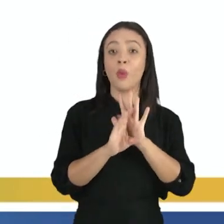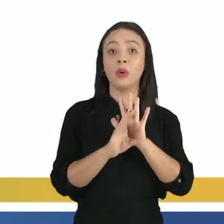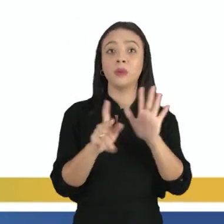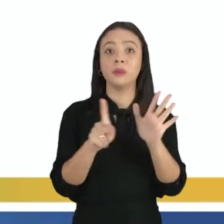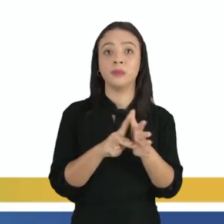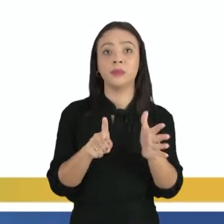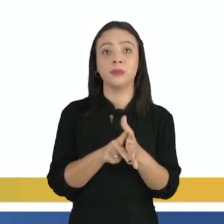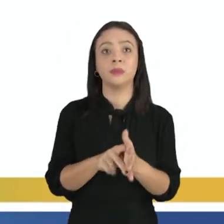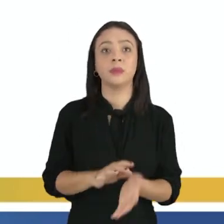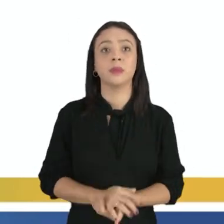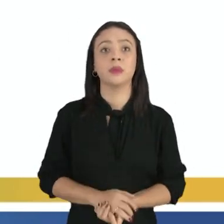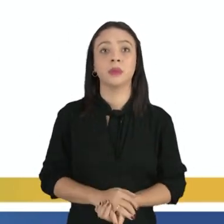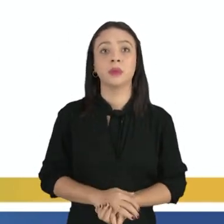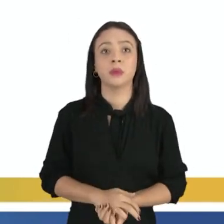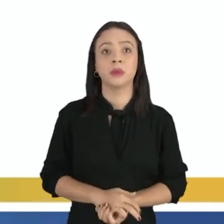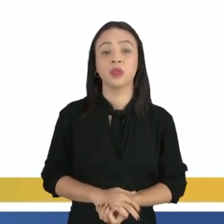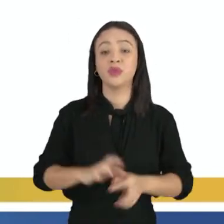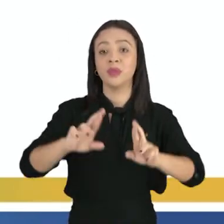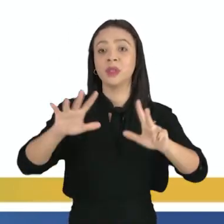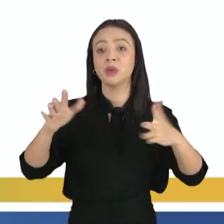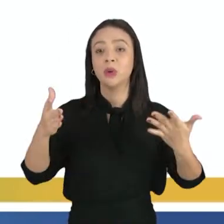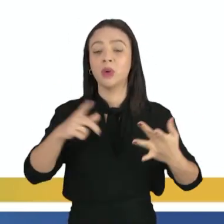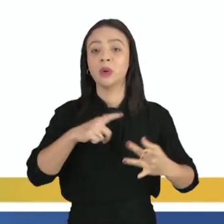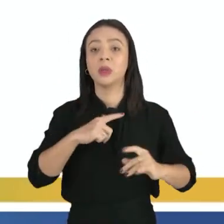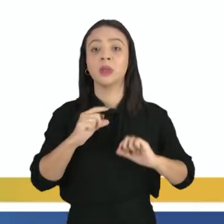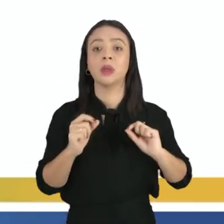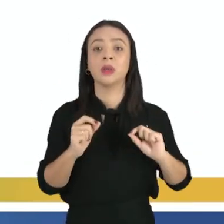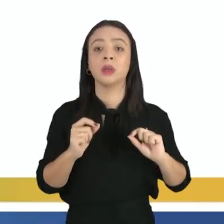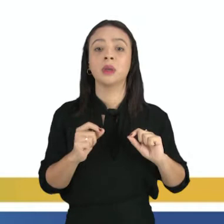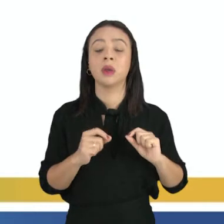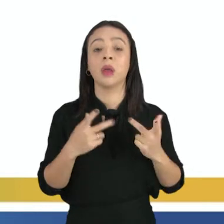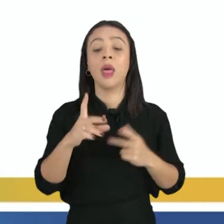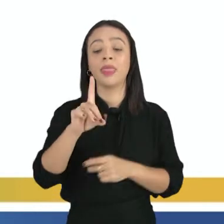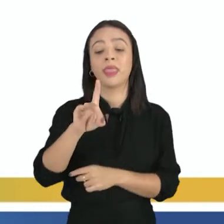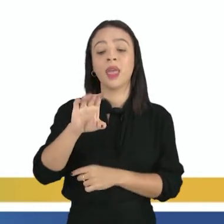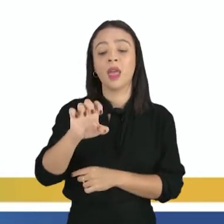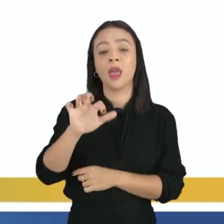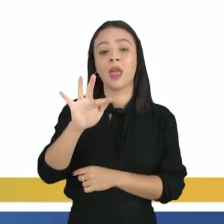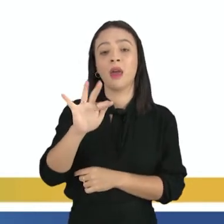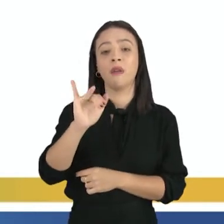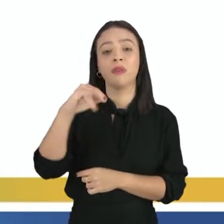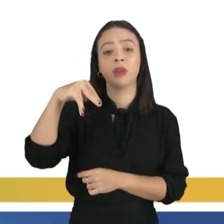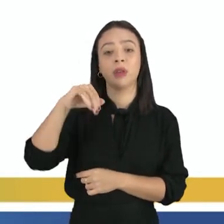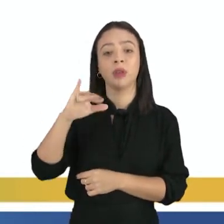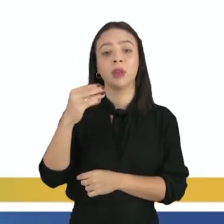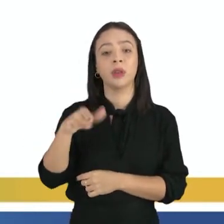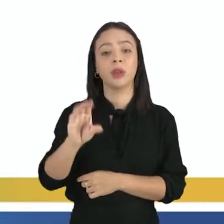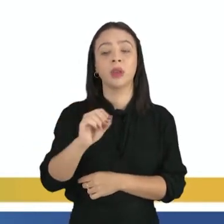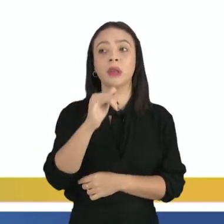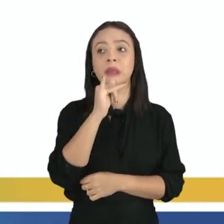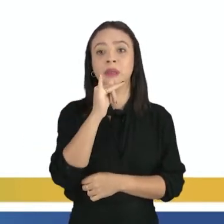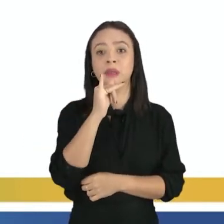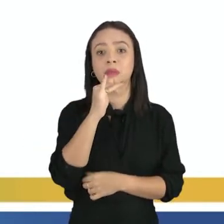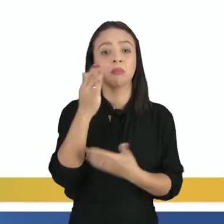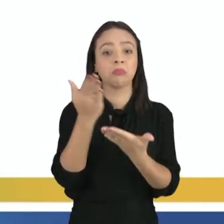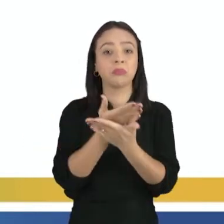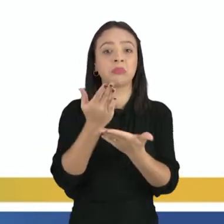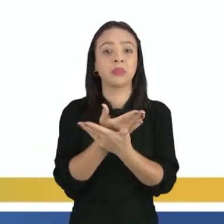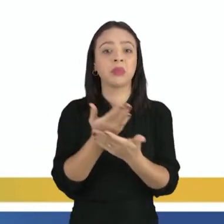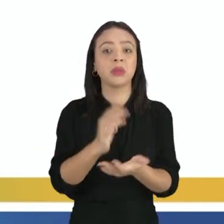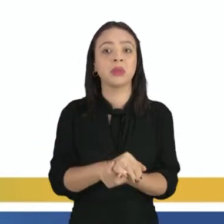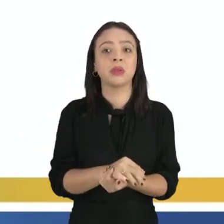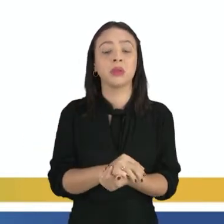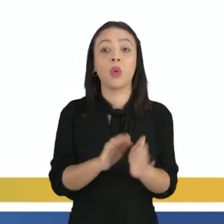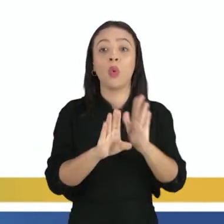Não é o conceito. Qual é a diferença entre definição e conceito? Definição é o que por exemplo, nos livros. Conceito é uma